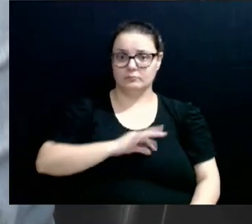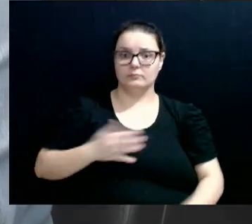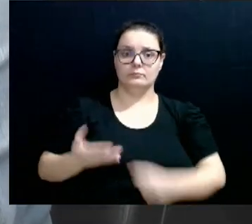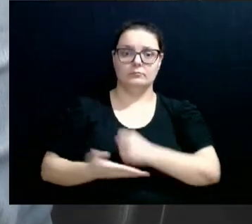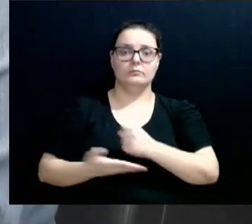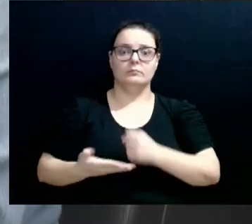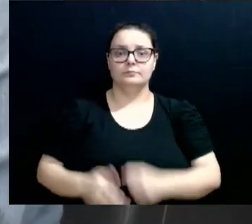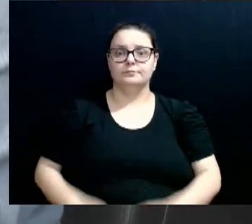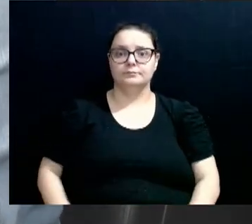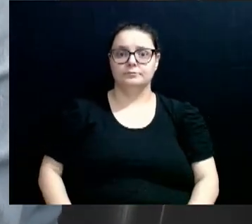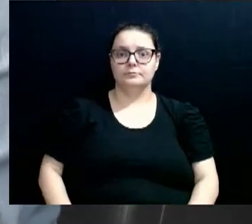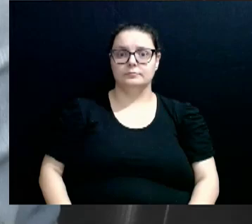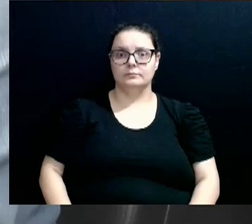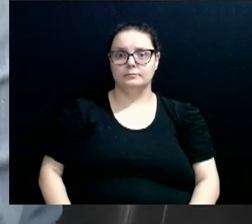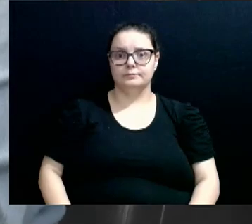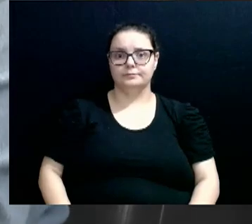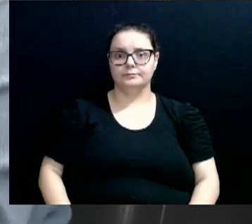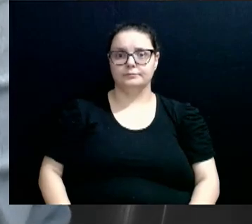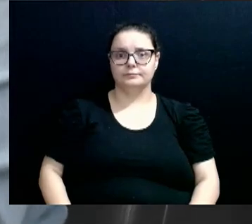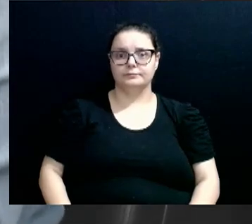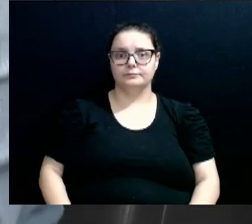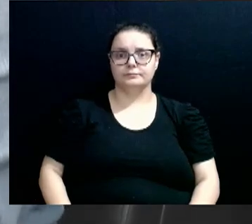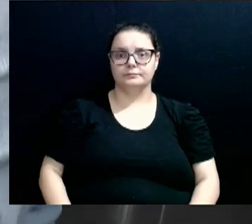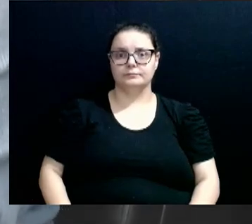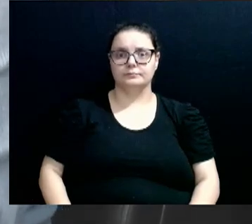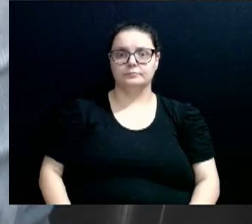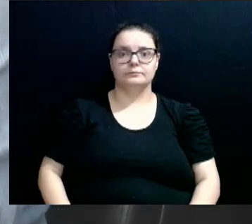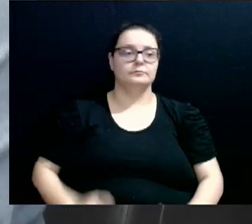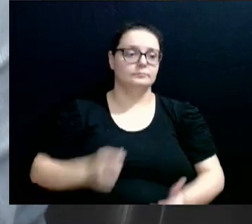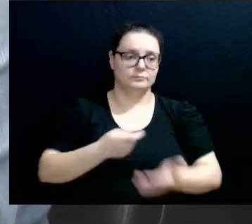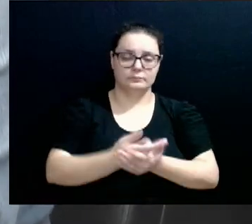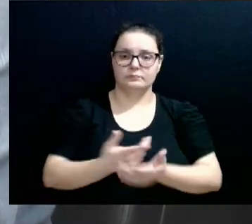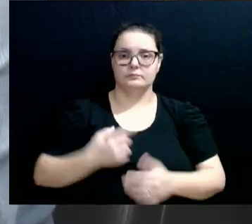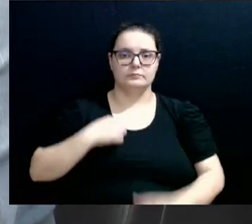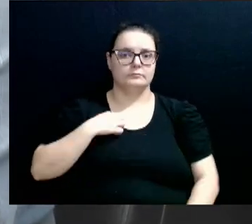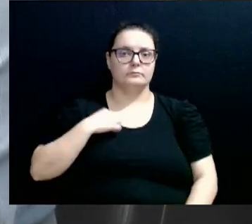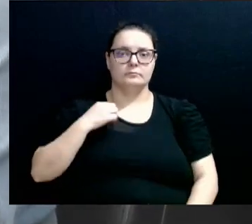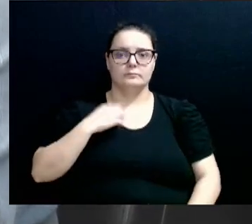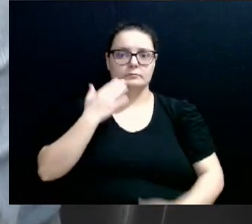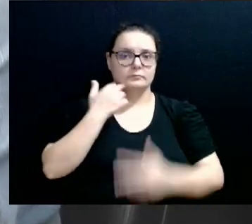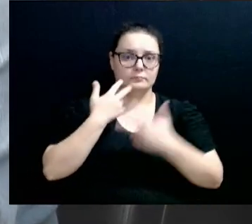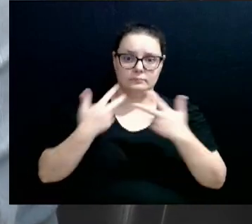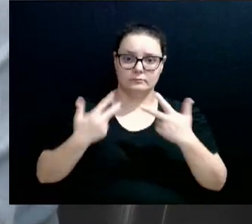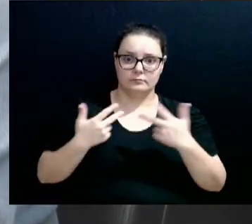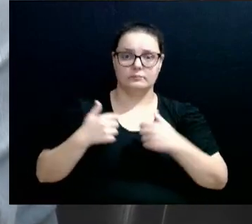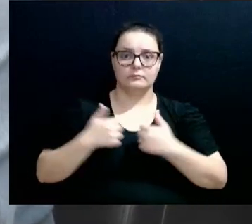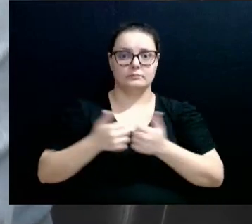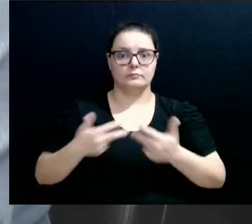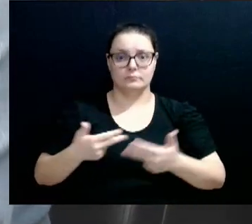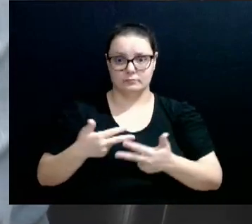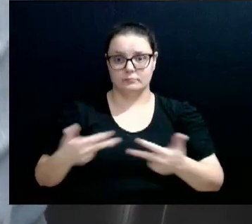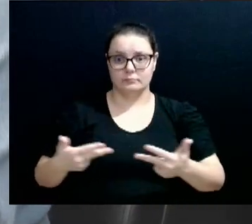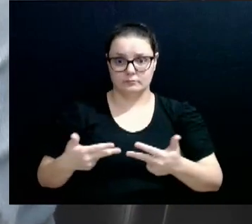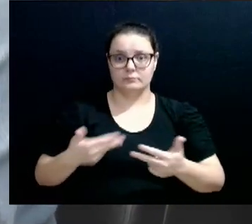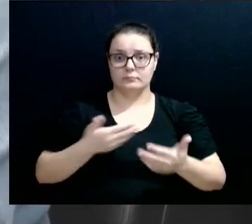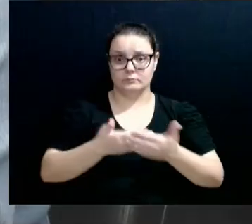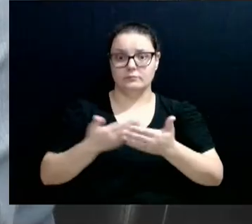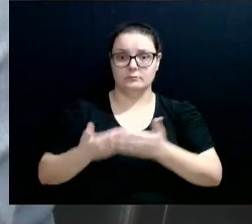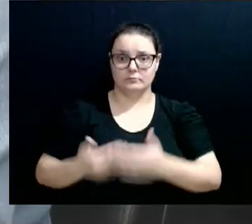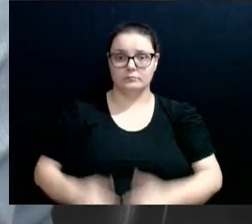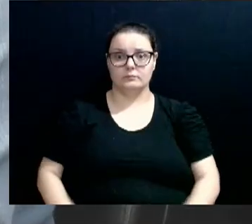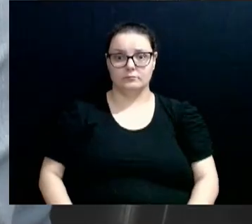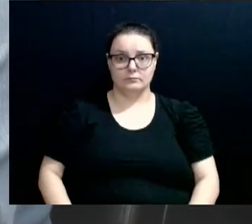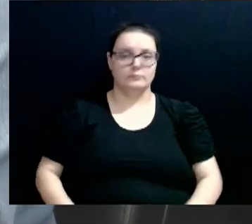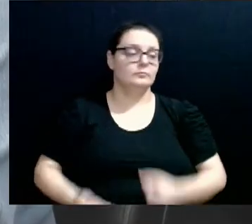para custear a gente, né? Roupa, alimentação, transporte, essas coisas, estudo. Necessidades, né? Básicas.